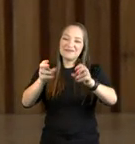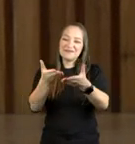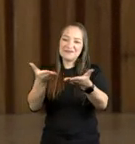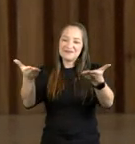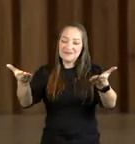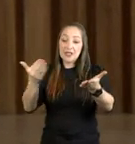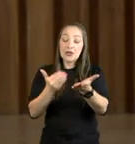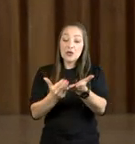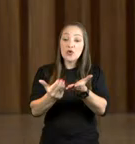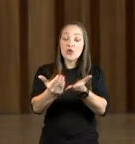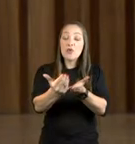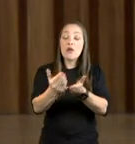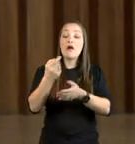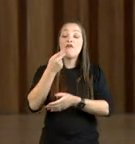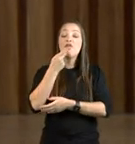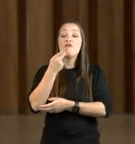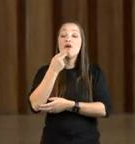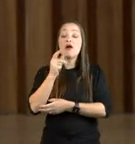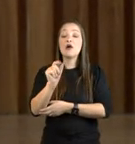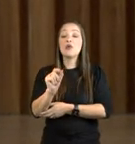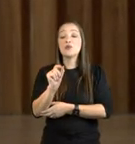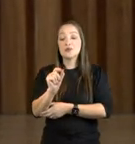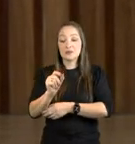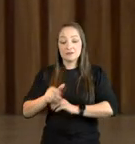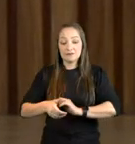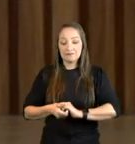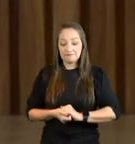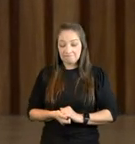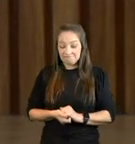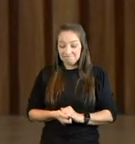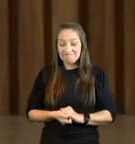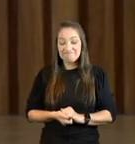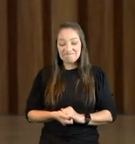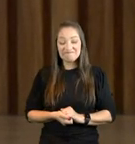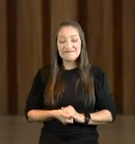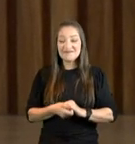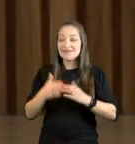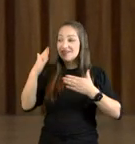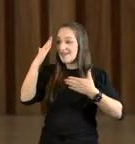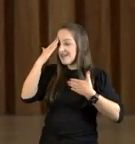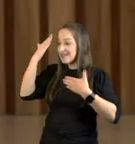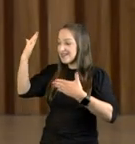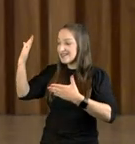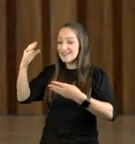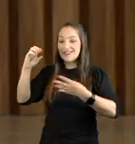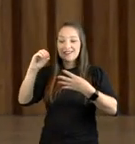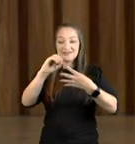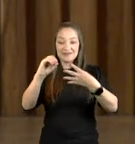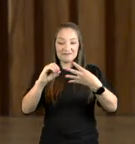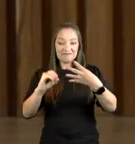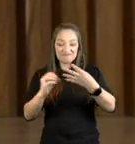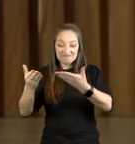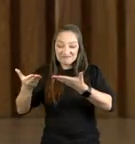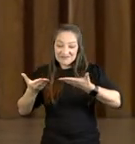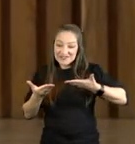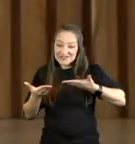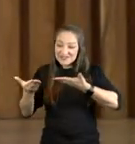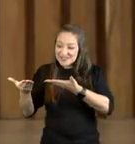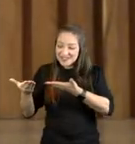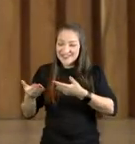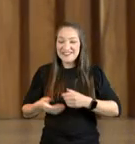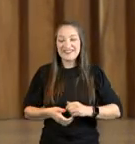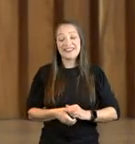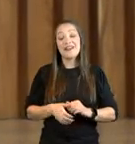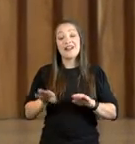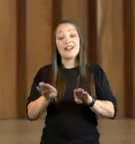eu começo falando um pouco e agradecendo ao CREA por esse convite de estar aqui.